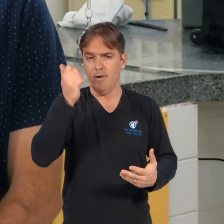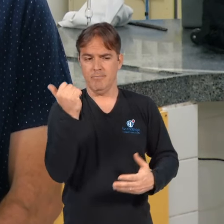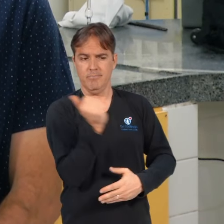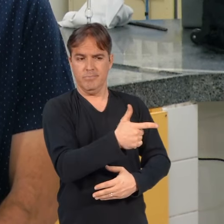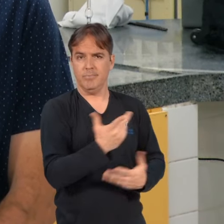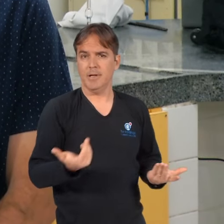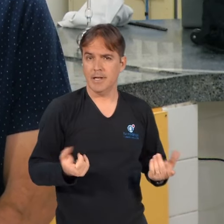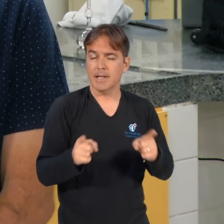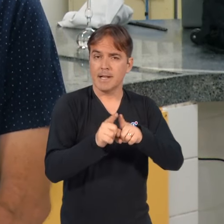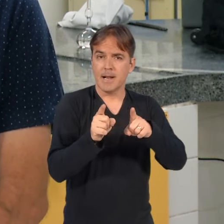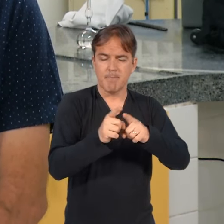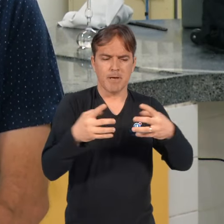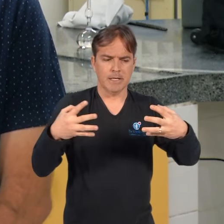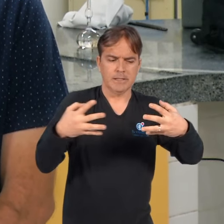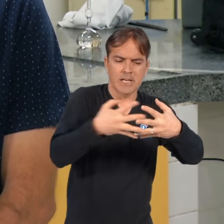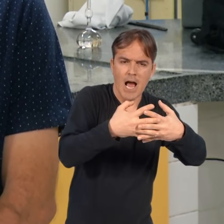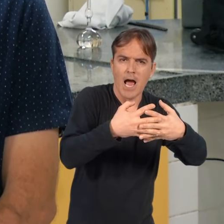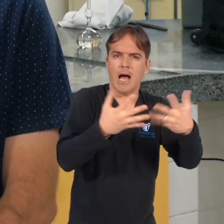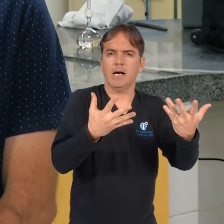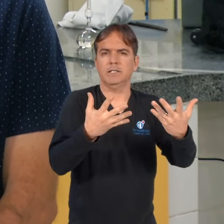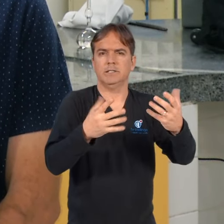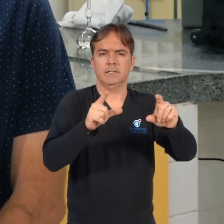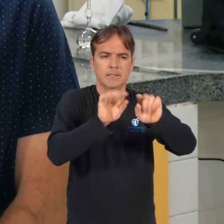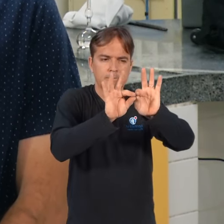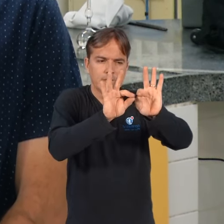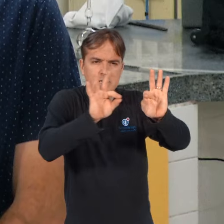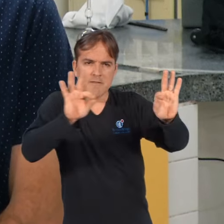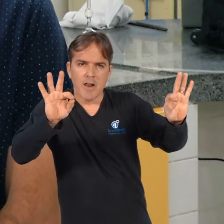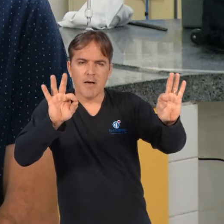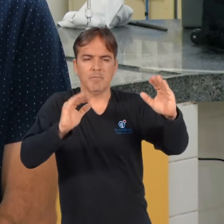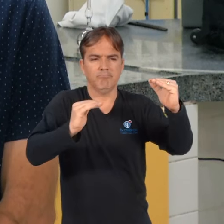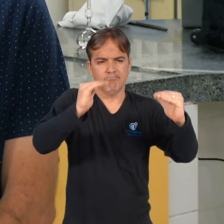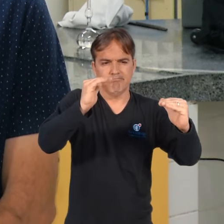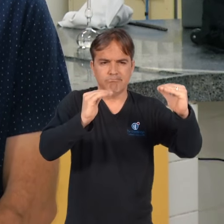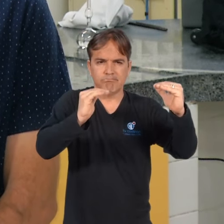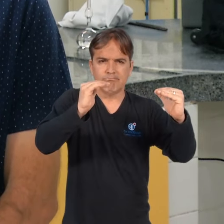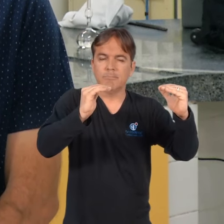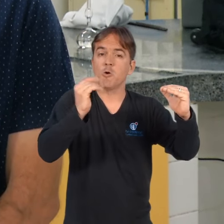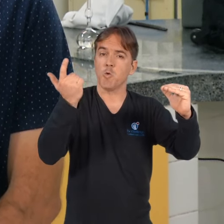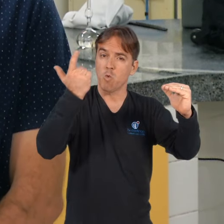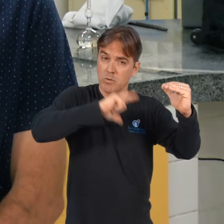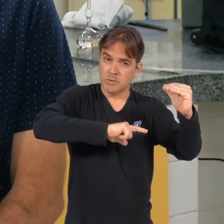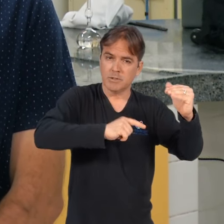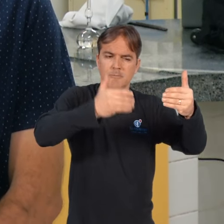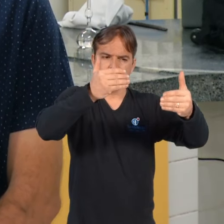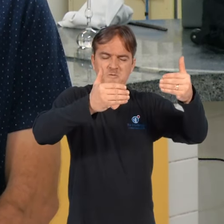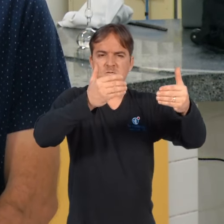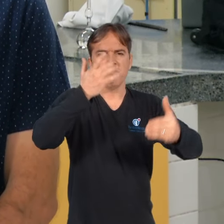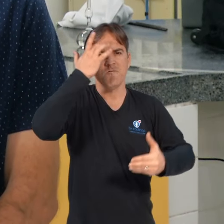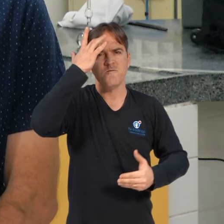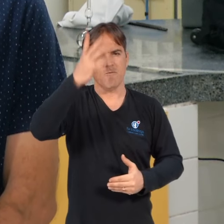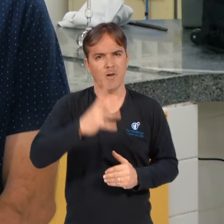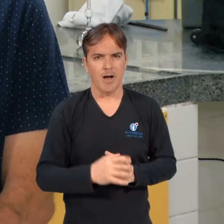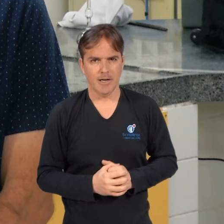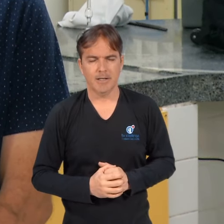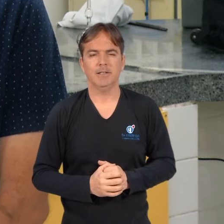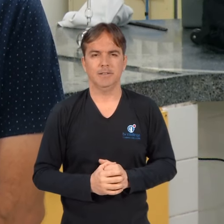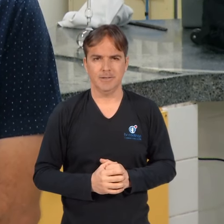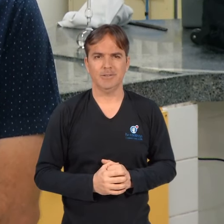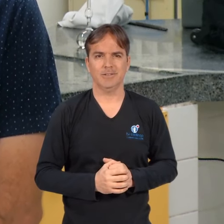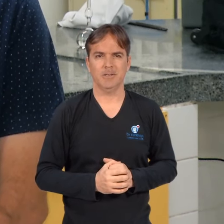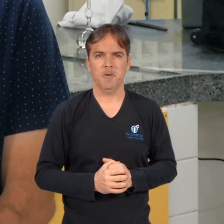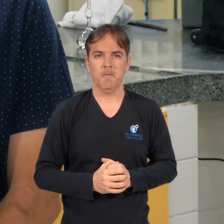que facilita alinhamento, nivelamento, esquadro a 90 graus, que é interessante para os sistemas construtivos, também é bem